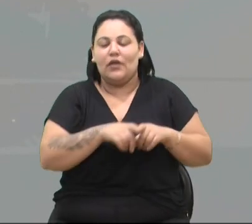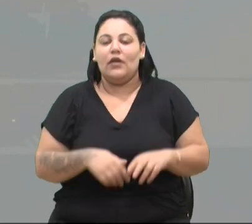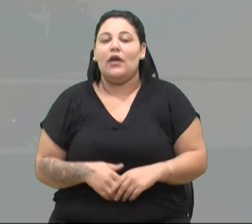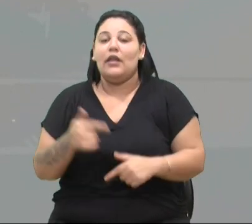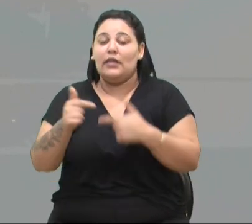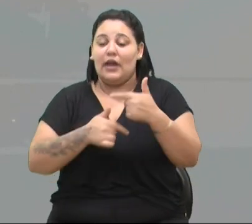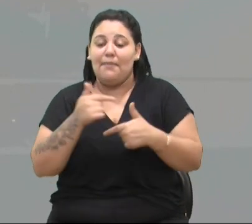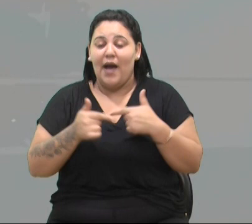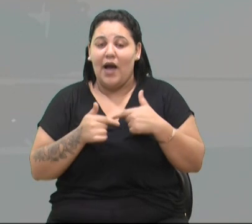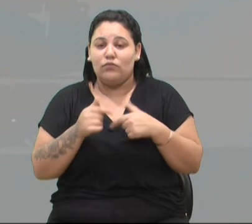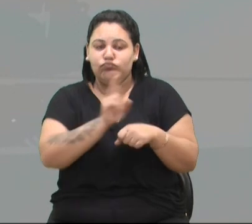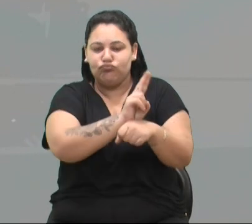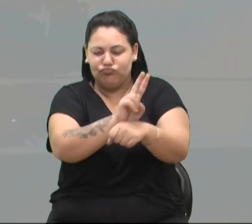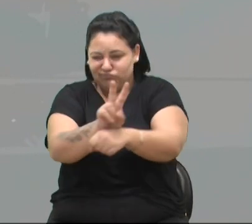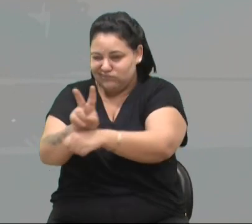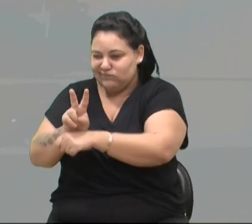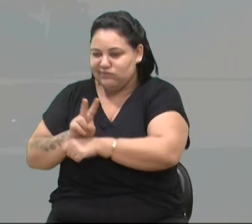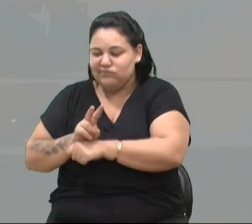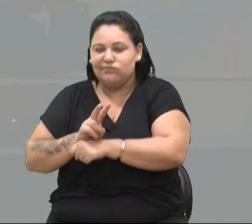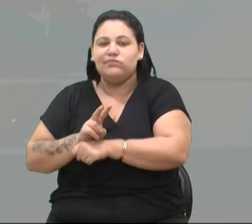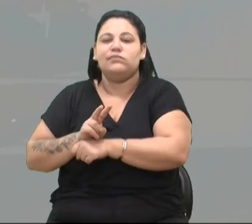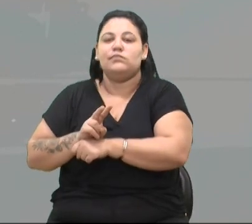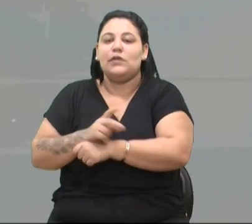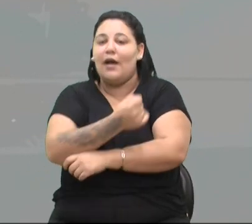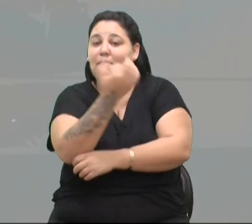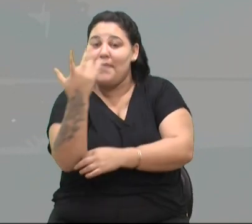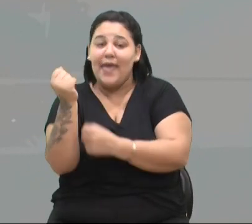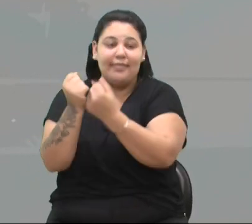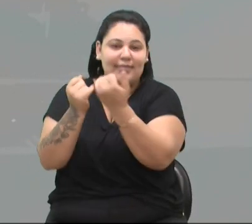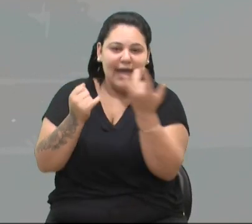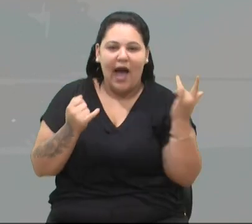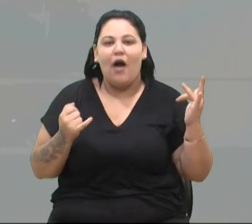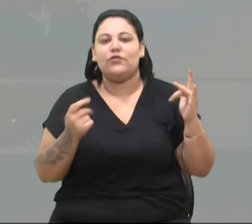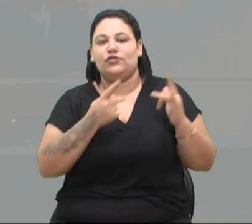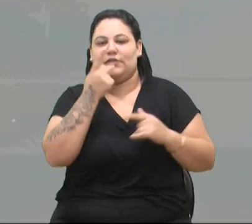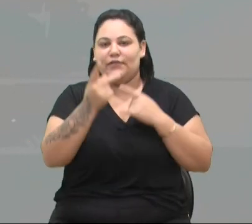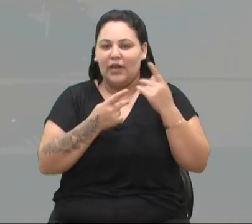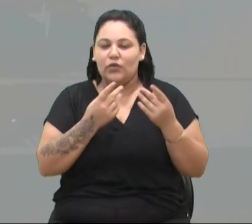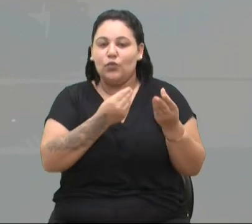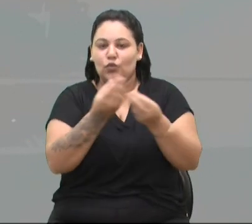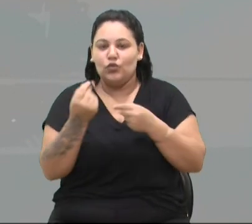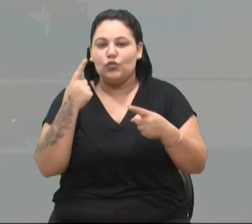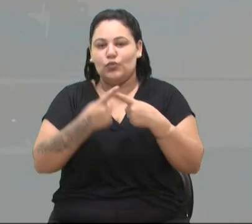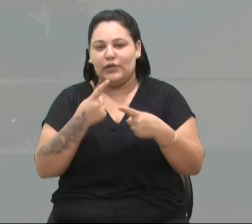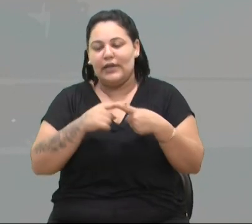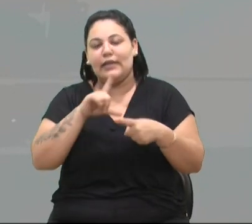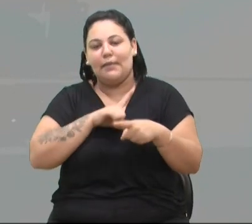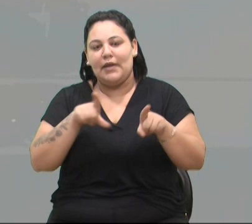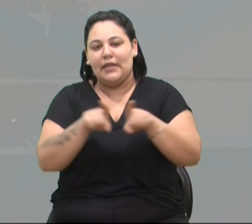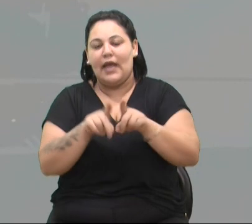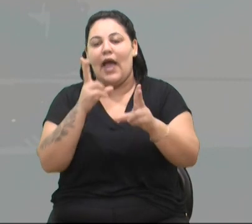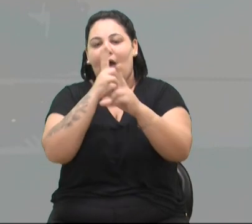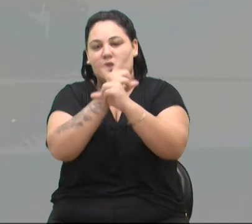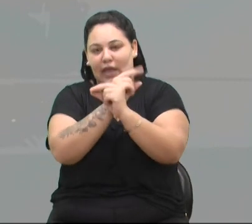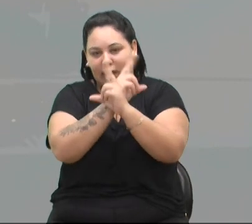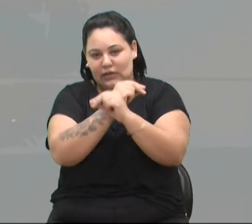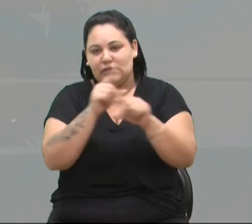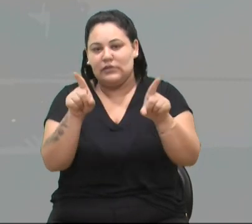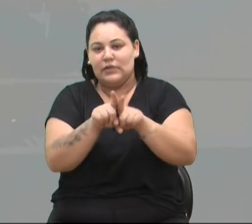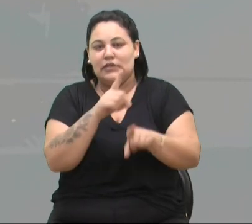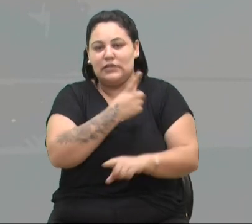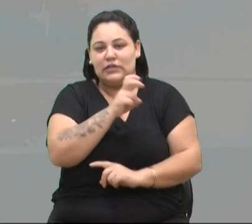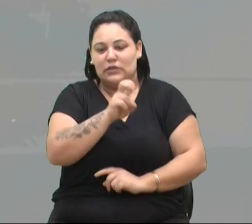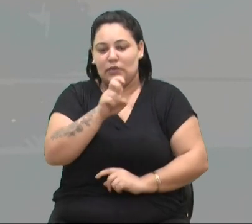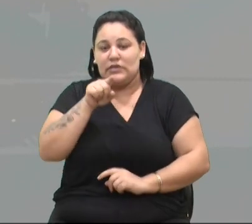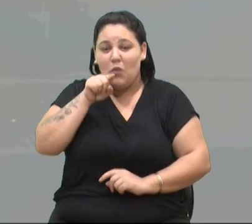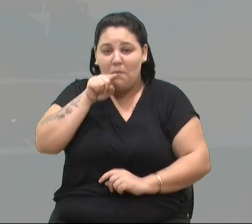Serviços de vigilância, então vigilância ambiental, né, que agora a gente está falando muito em função da dengue, 155 mil visitas e